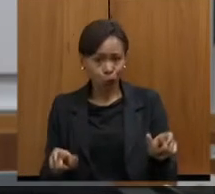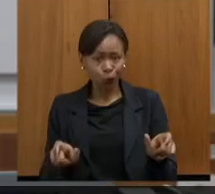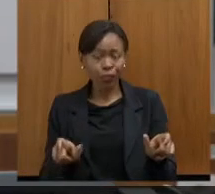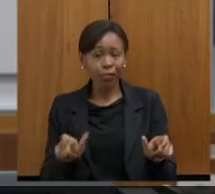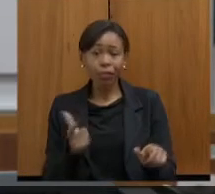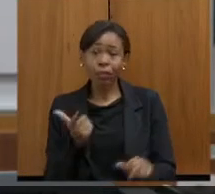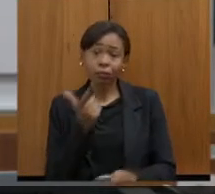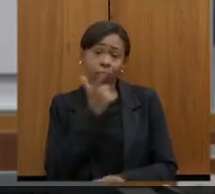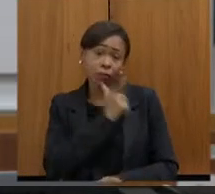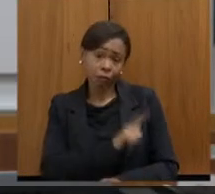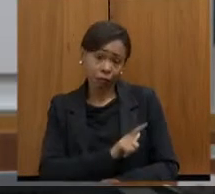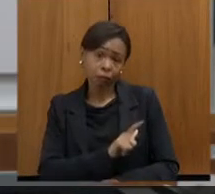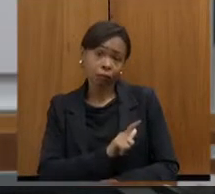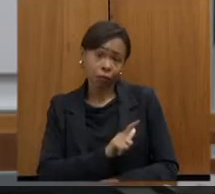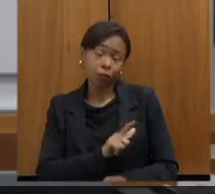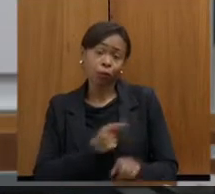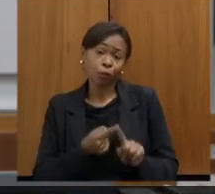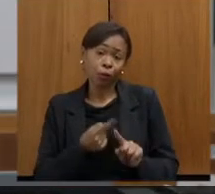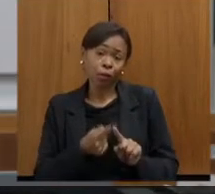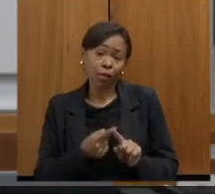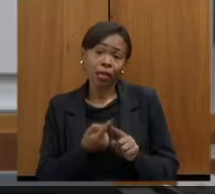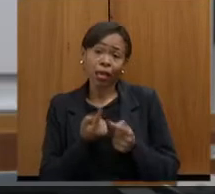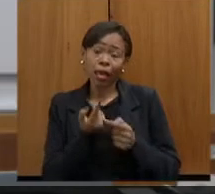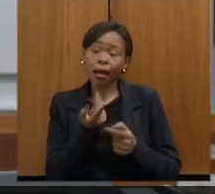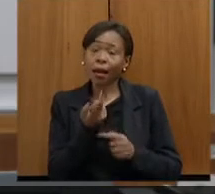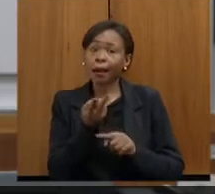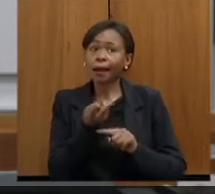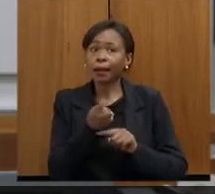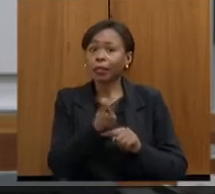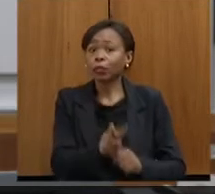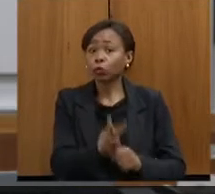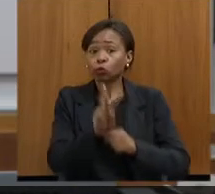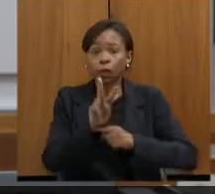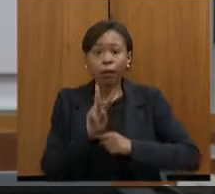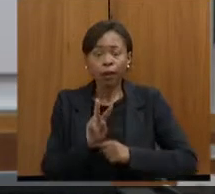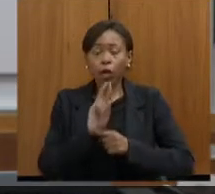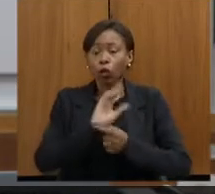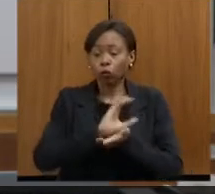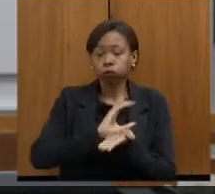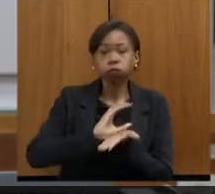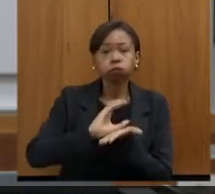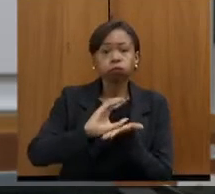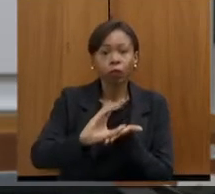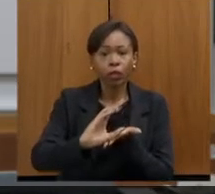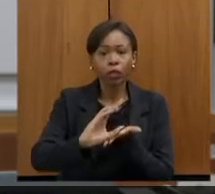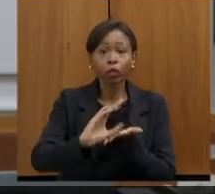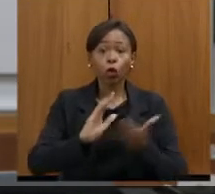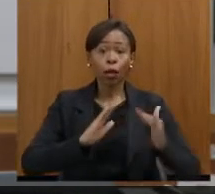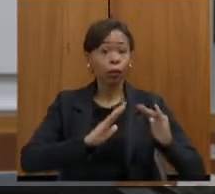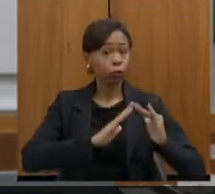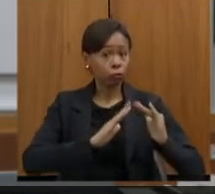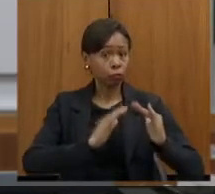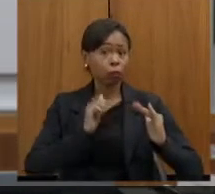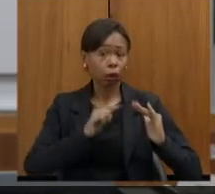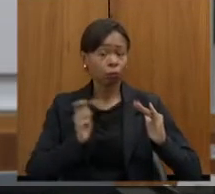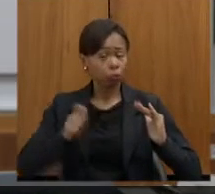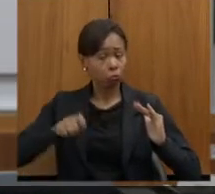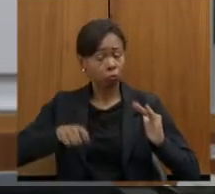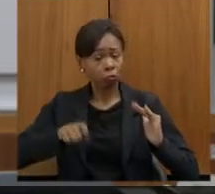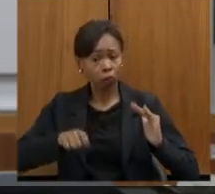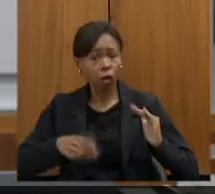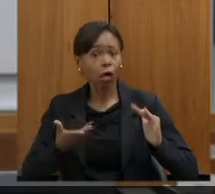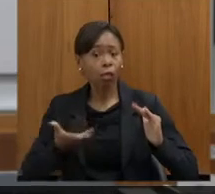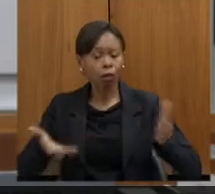questões de geração de crédito que o imóvel permite e isso acaba fomentando